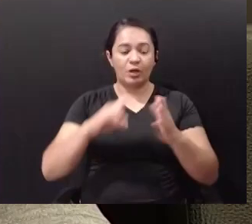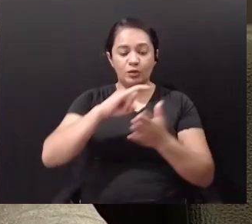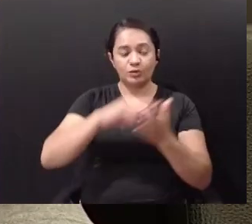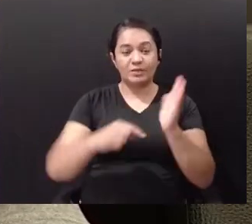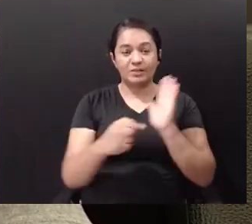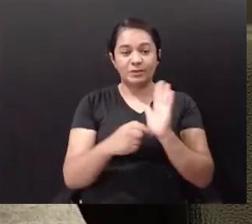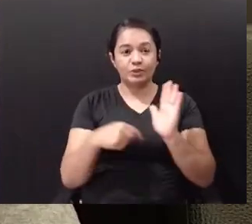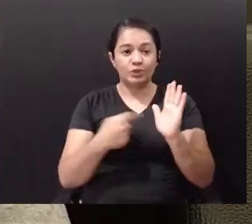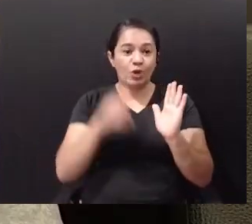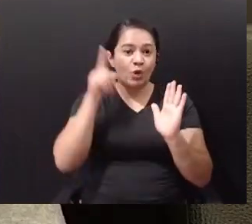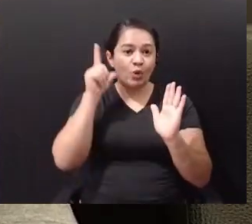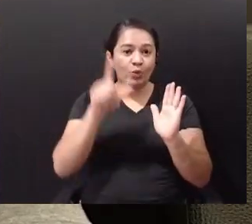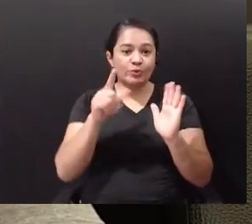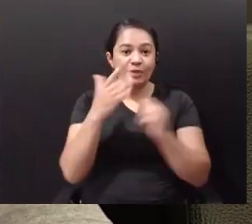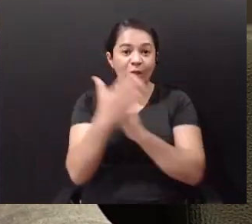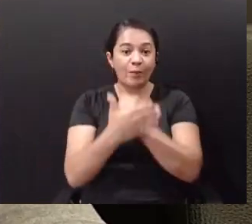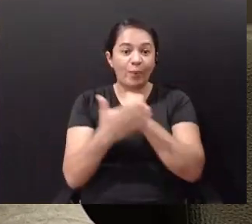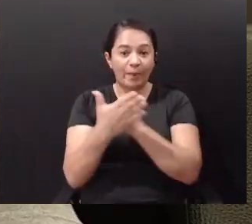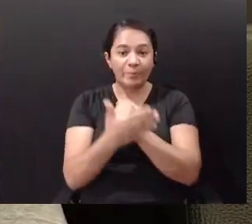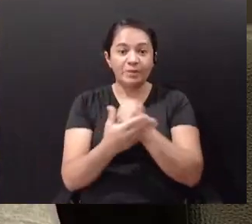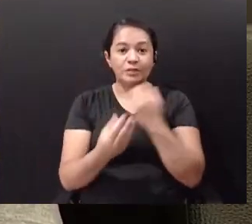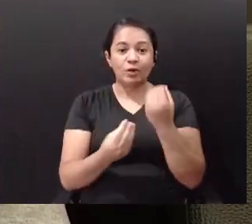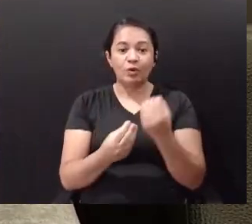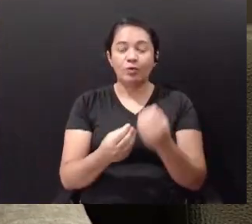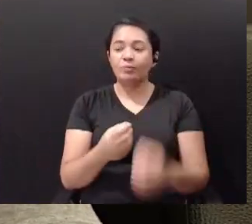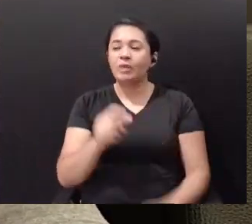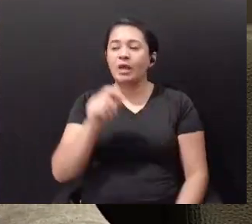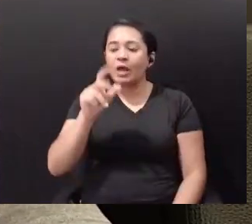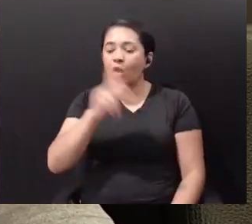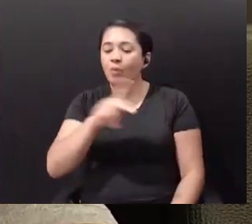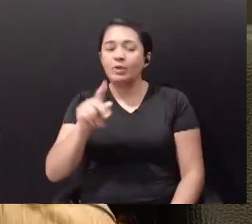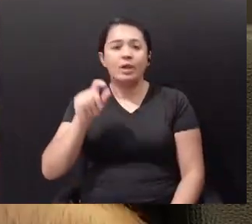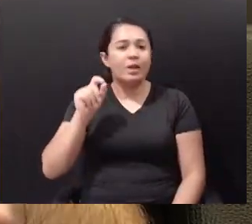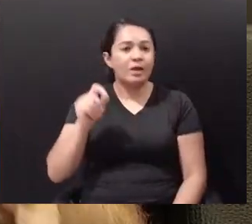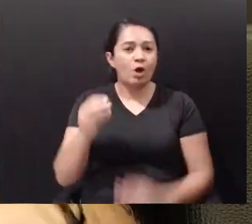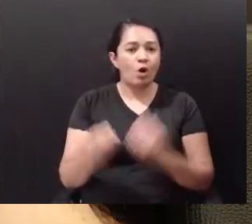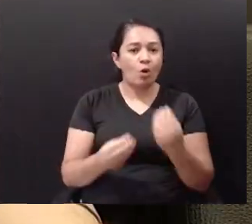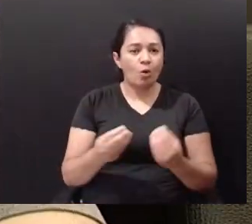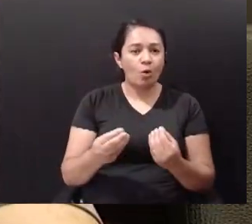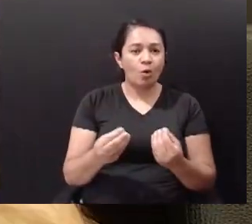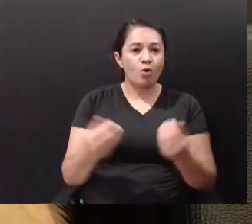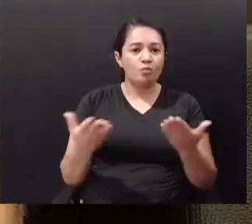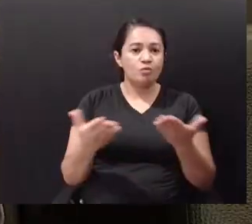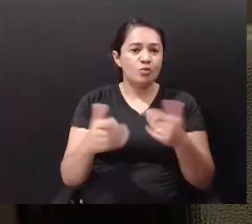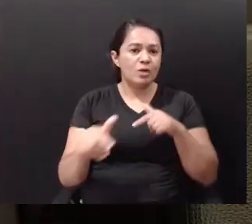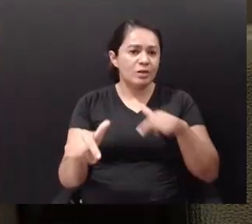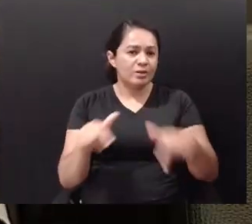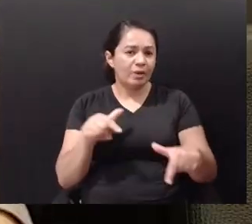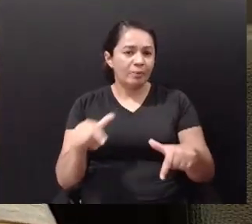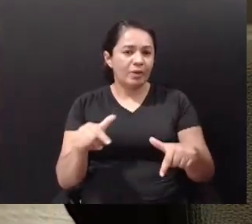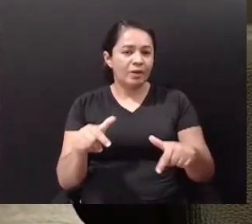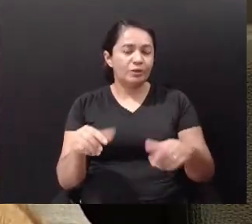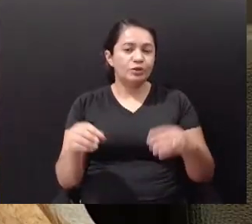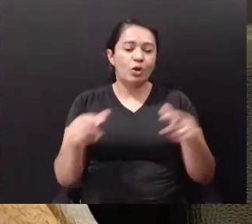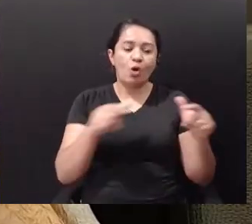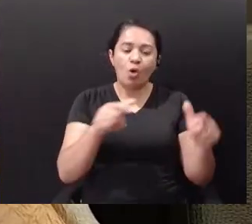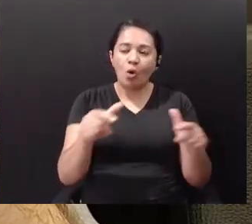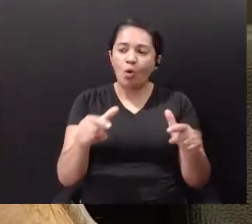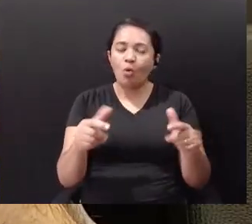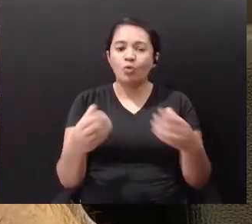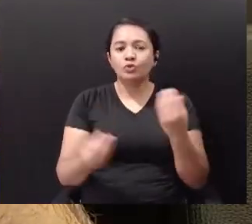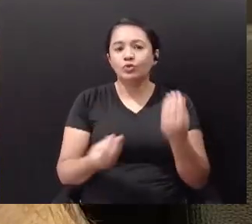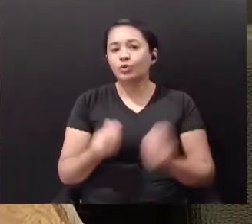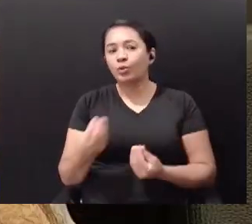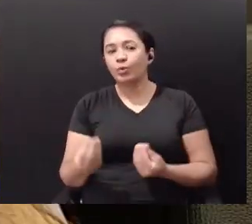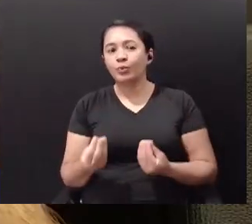panorama de quem são esses professores, como eles estão atuando, onde, em que situações, E quais